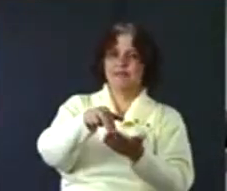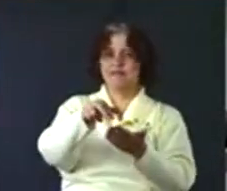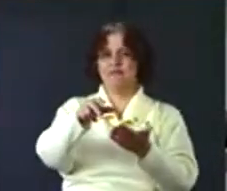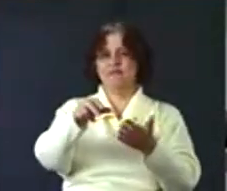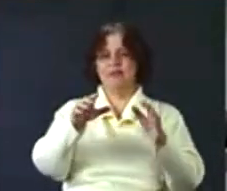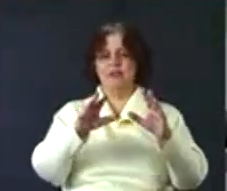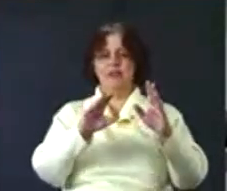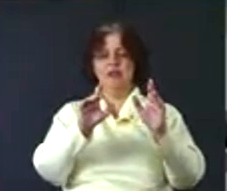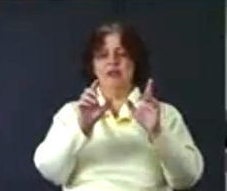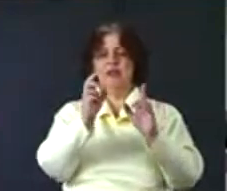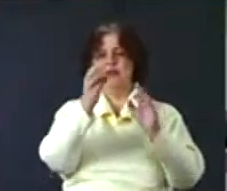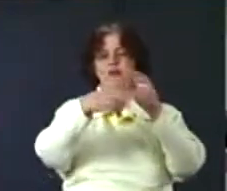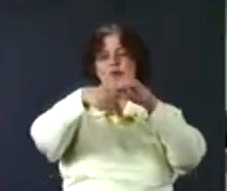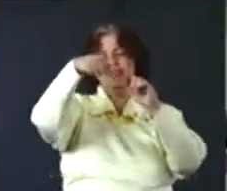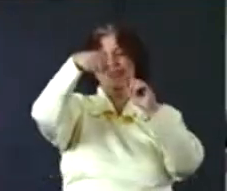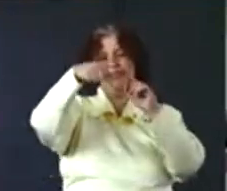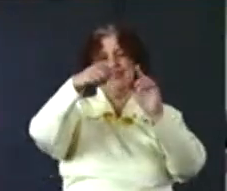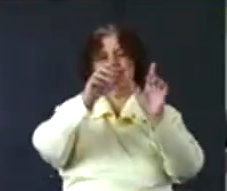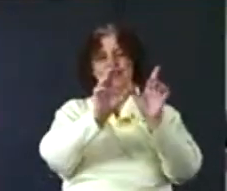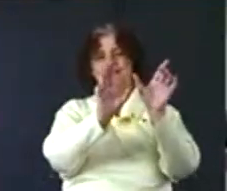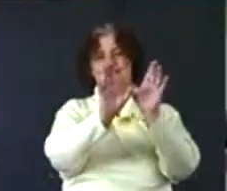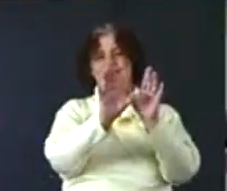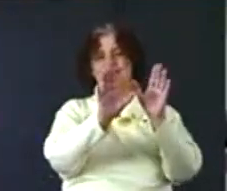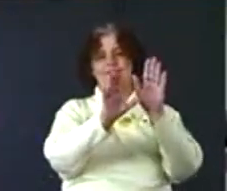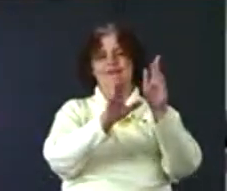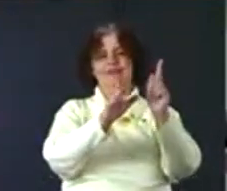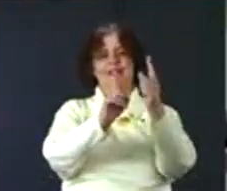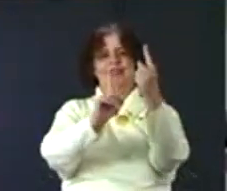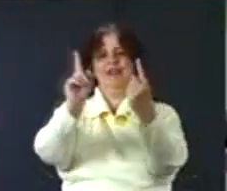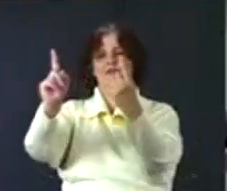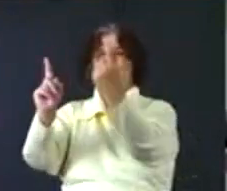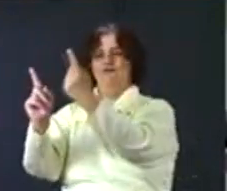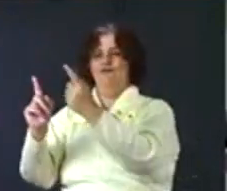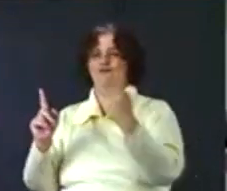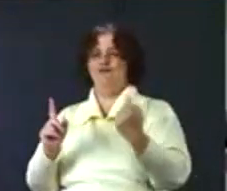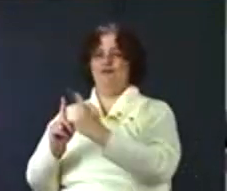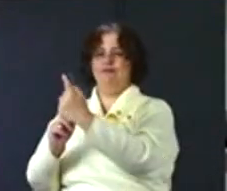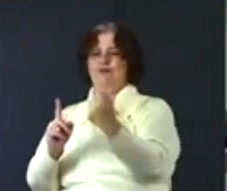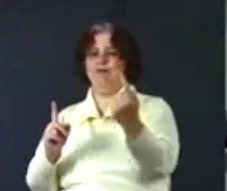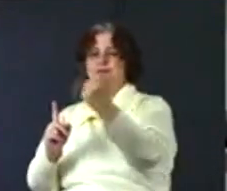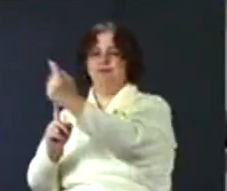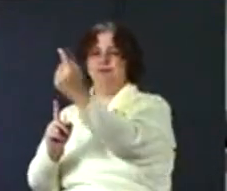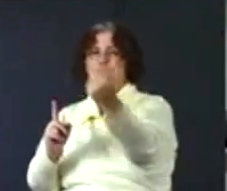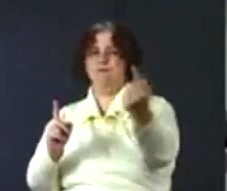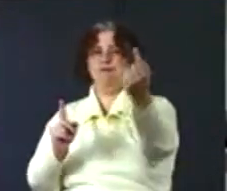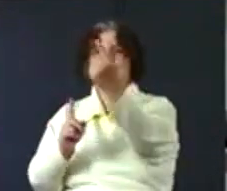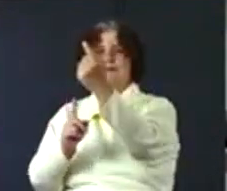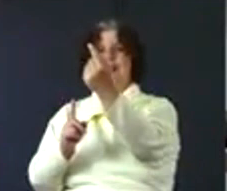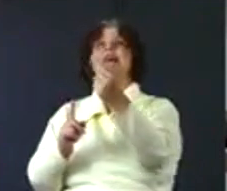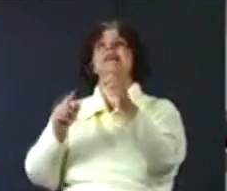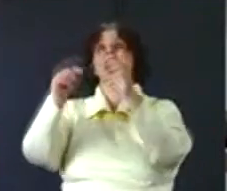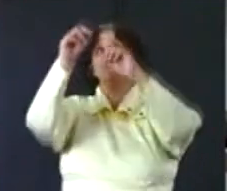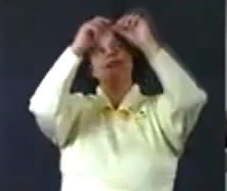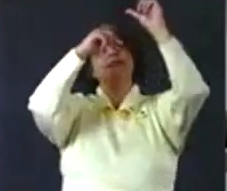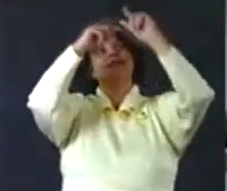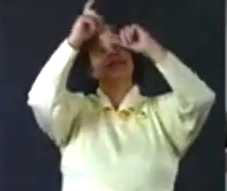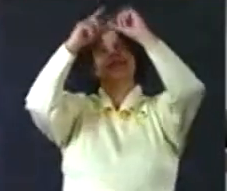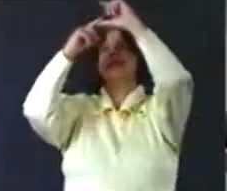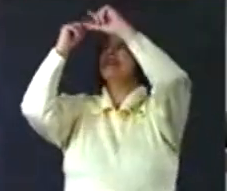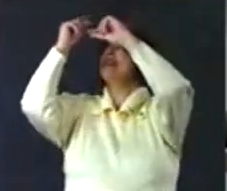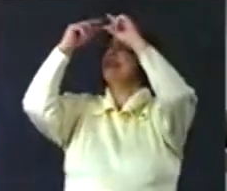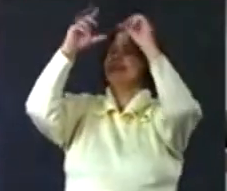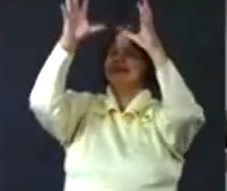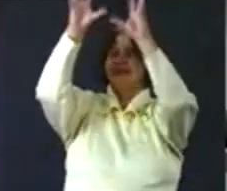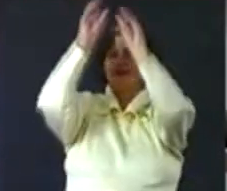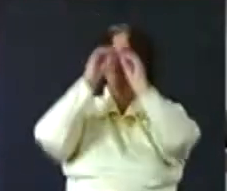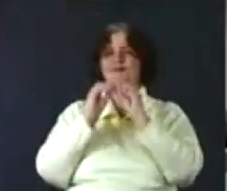As 7 estrelas são os 7 pastores dessas igrejas. O Senhor cuida dos seus. O Senhor vela pelos seus ministros, o